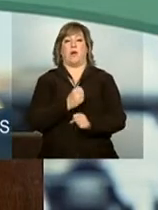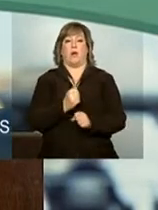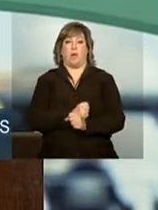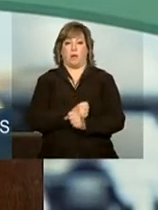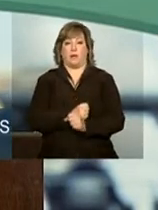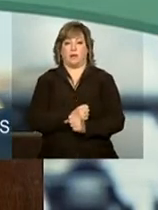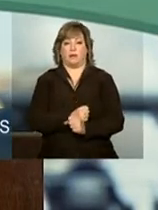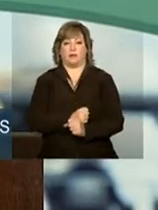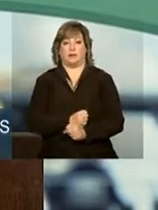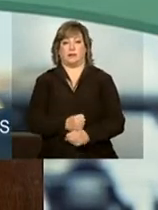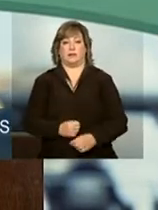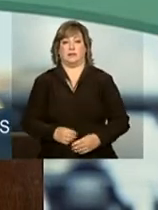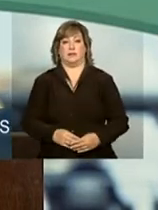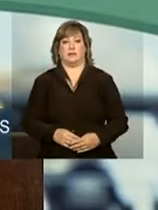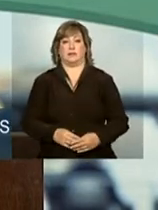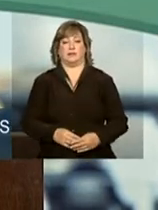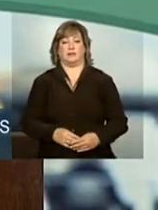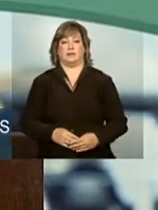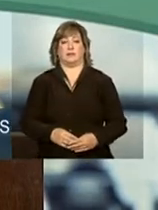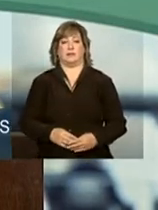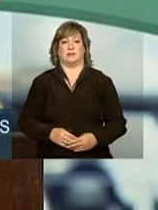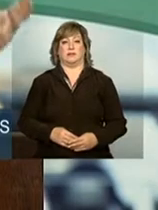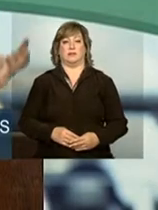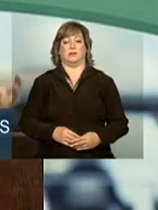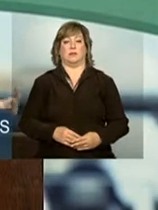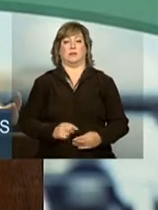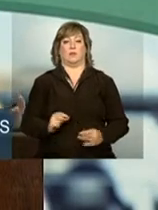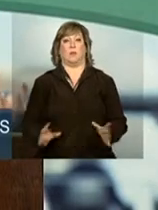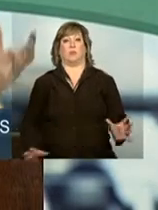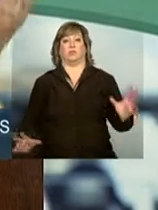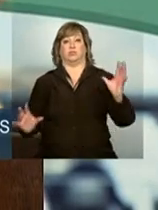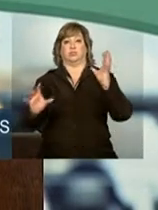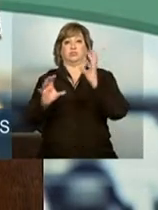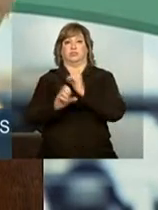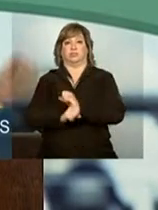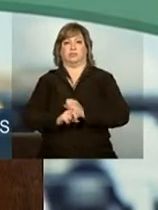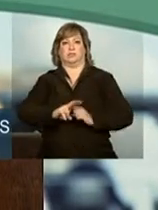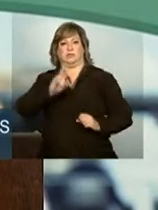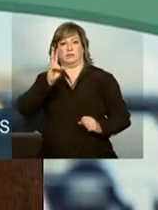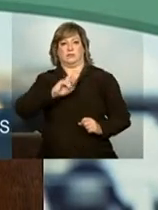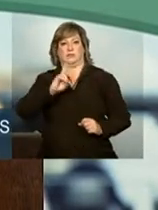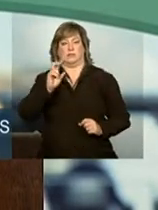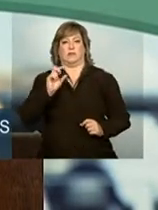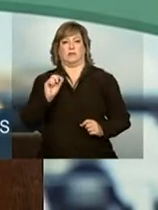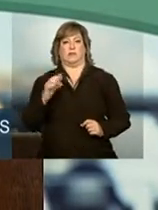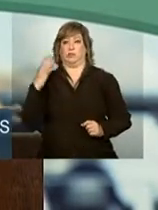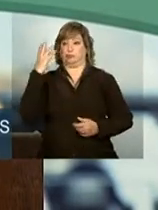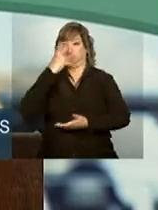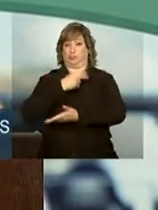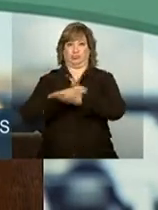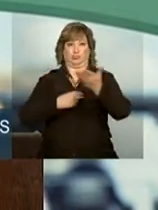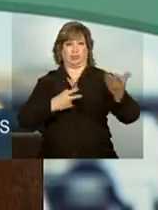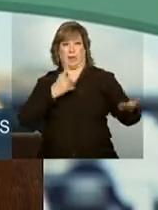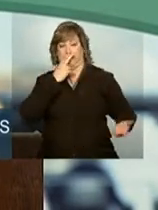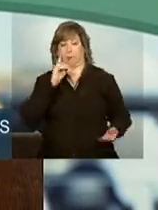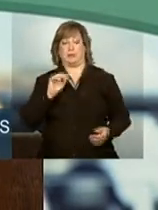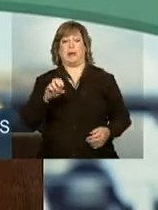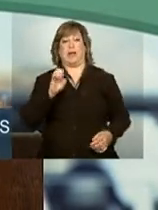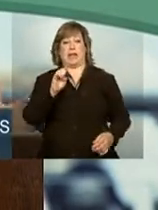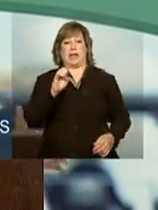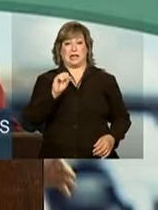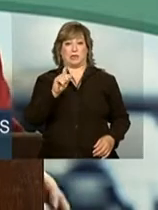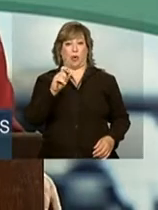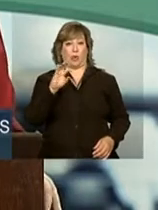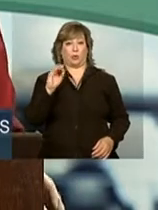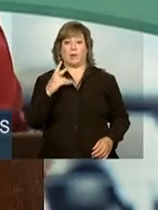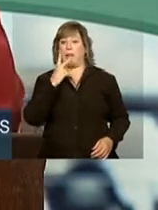uma obra com grande volume e magnífica na sua aparência. Esgoto não é